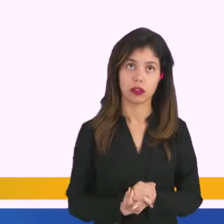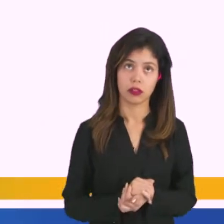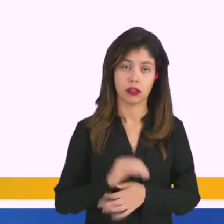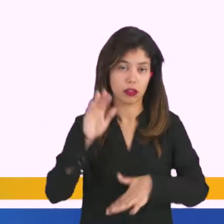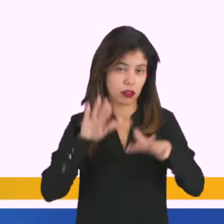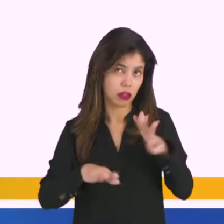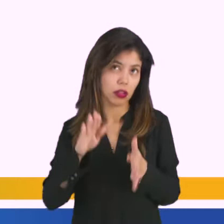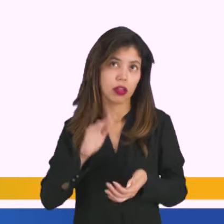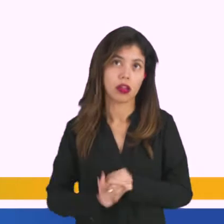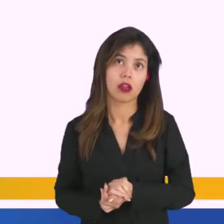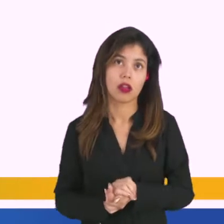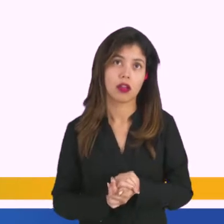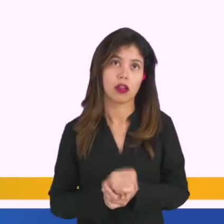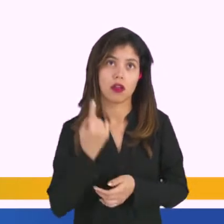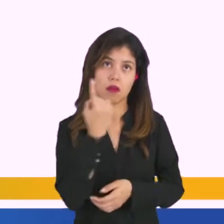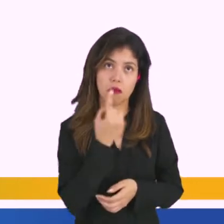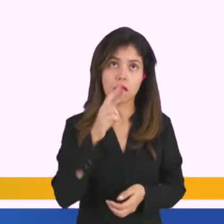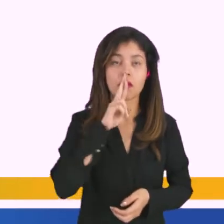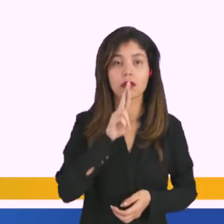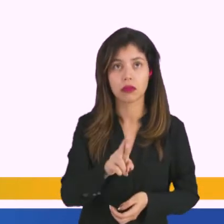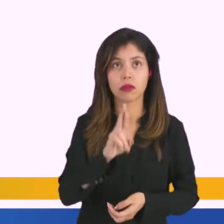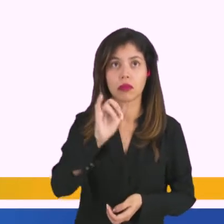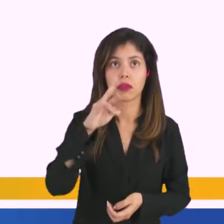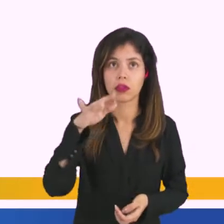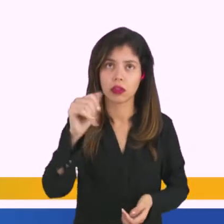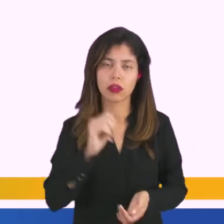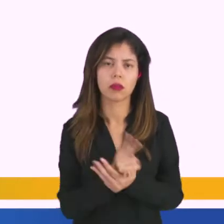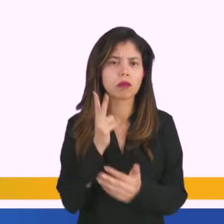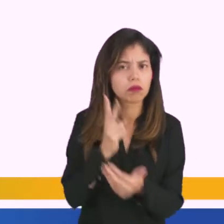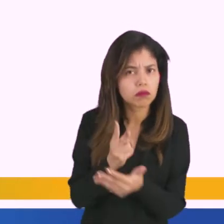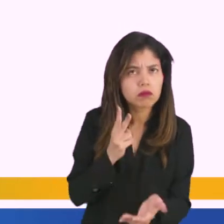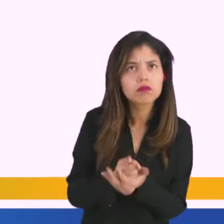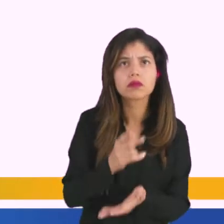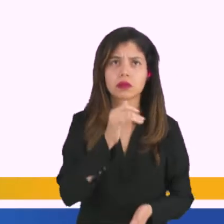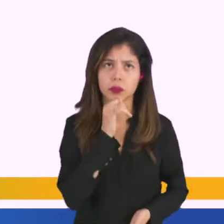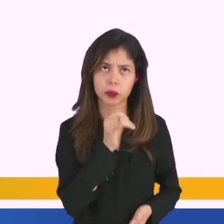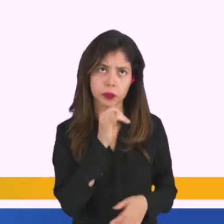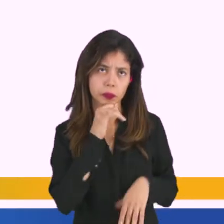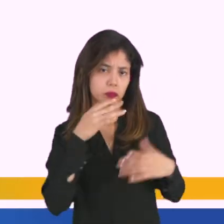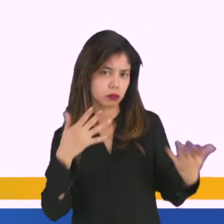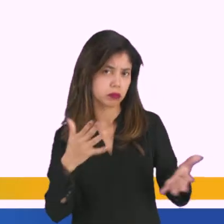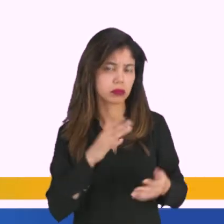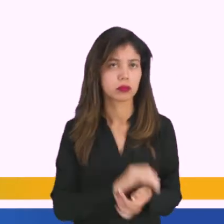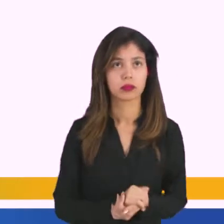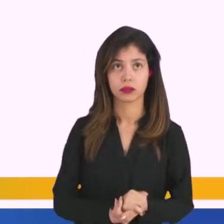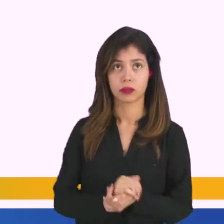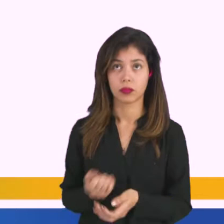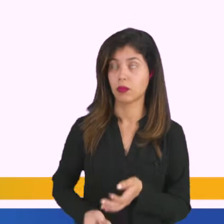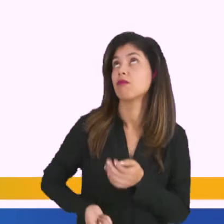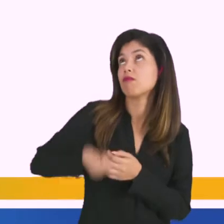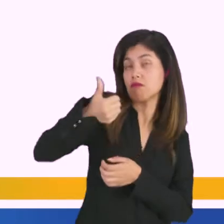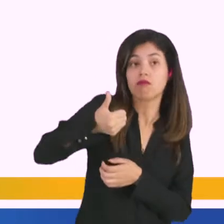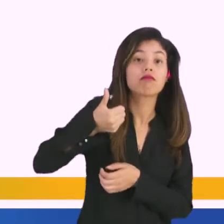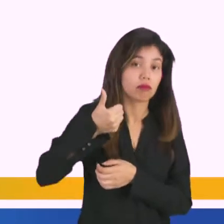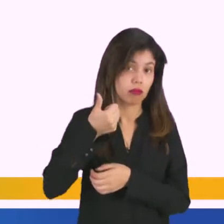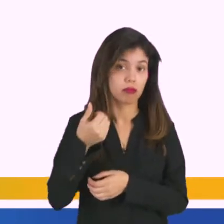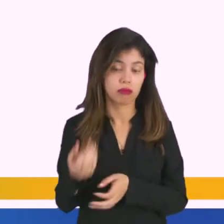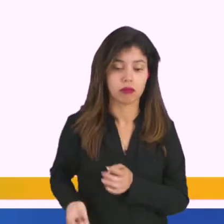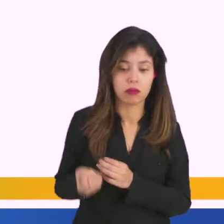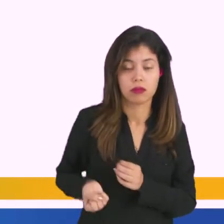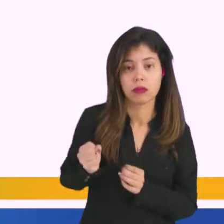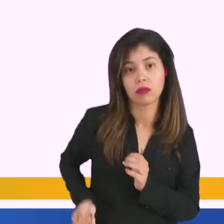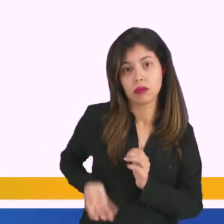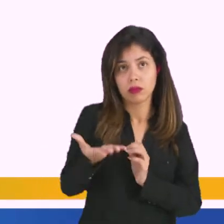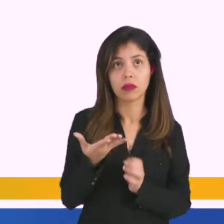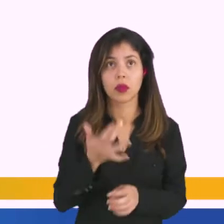experimento aleatório, um determinado resultado sempre, nos interessa. Então, por exemplo, quando eu lanço um dado,